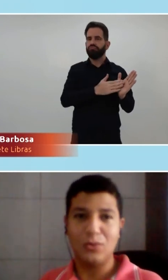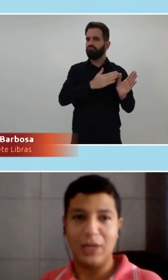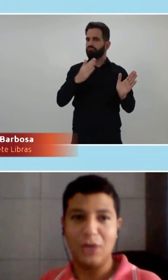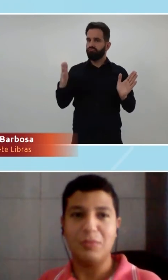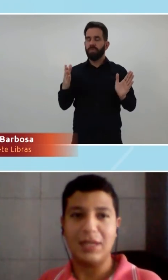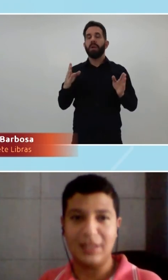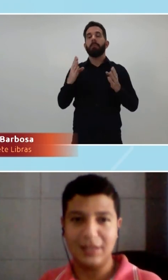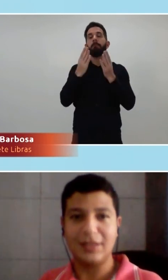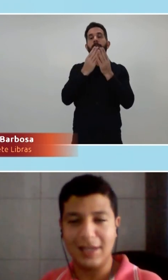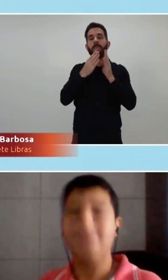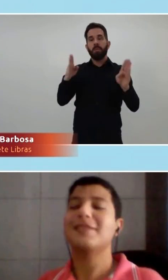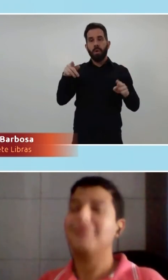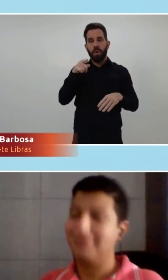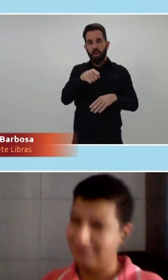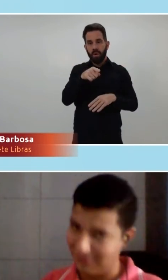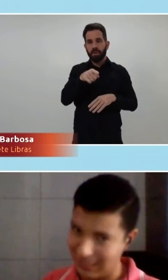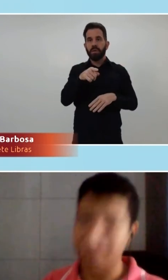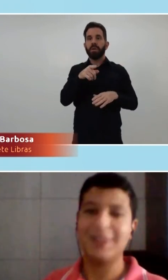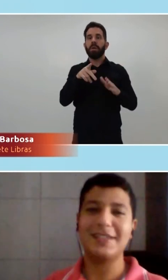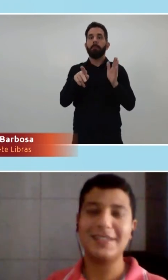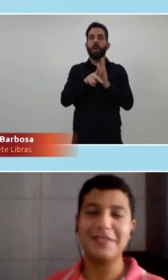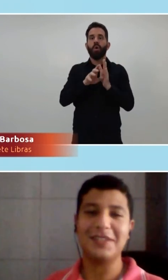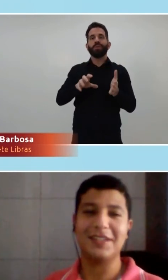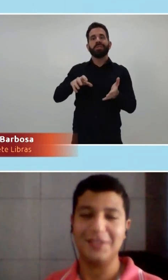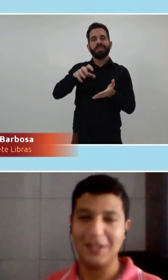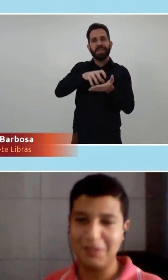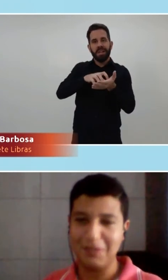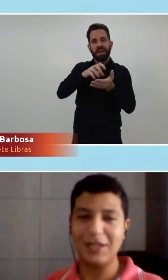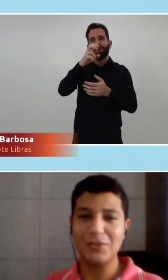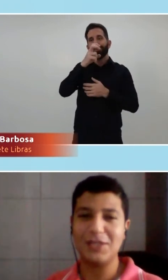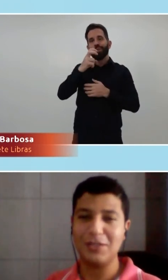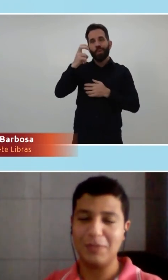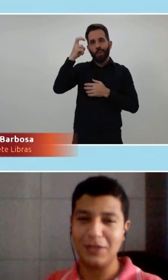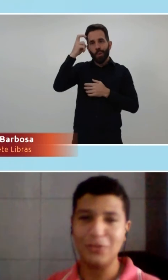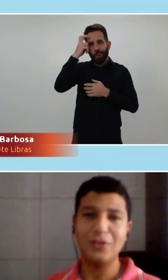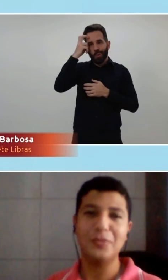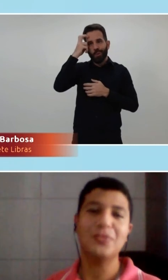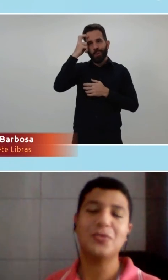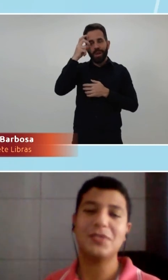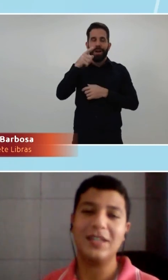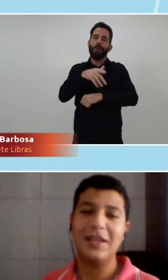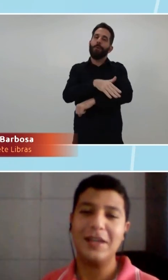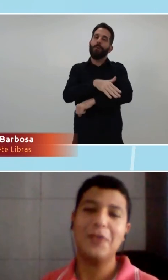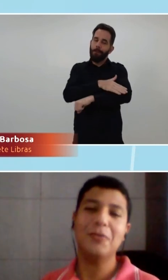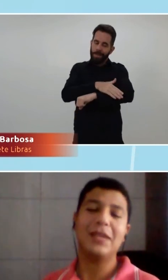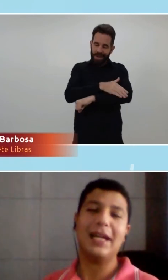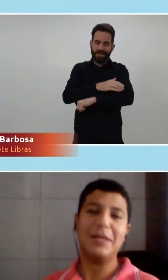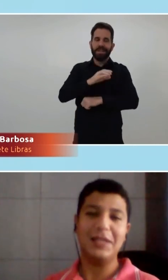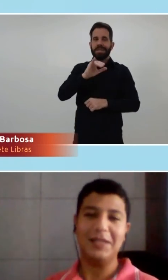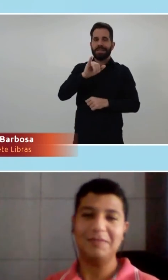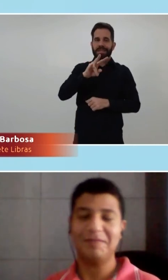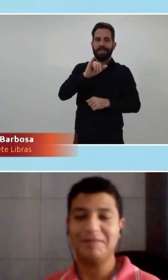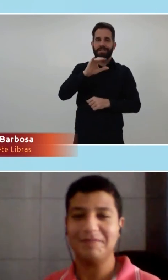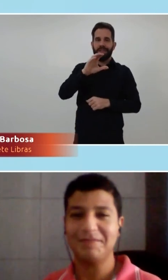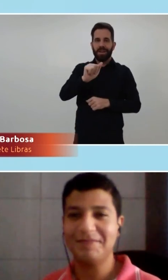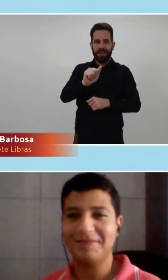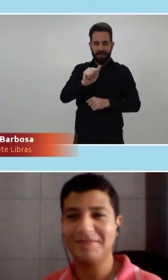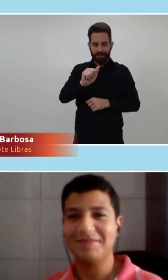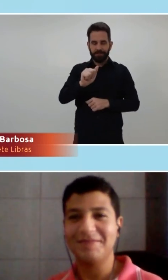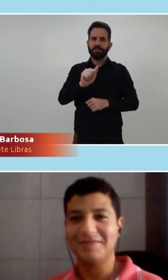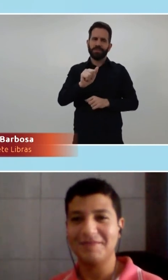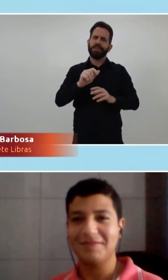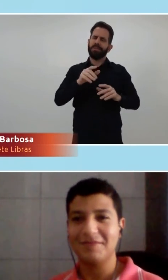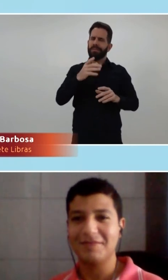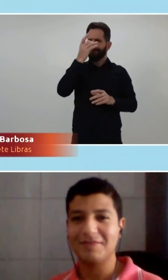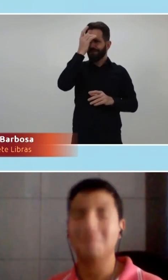Centro Cultural Marieta Teles, na Praça Cívica. Bem ali no centro para todo mundo conseguir encontrar, Camila. Dá para chegar